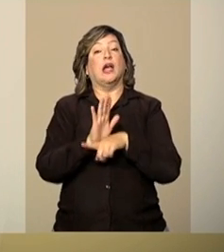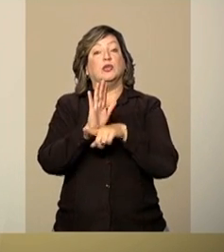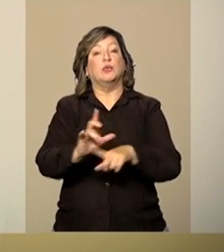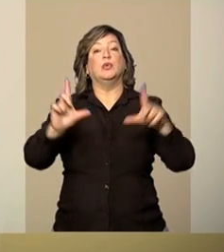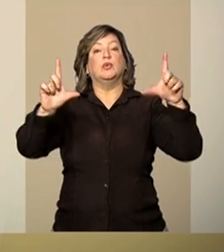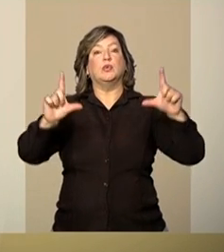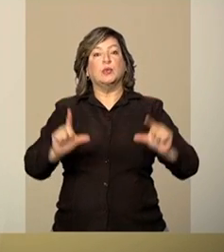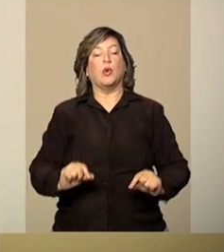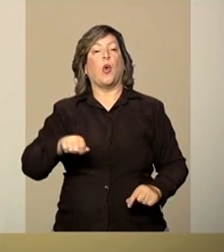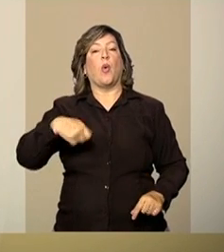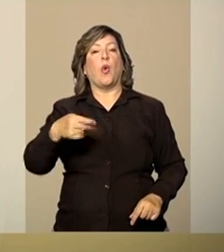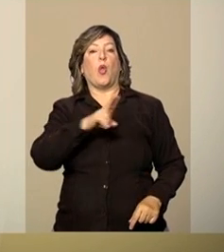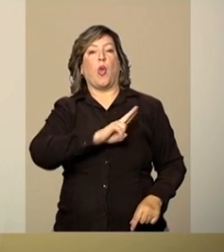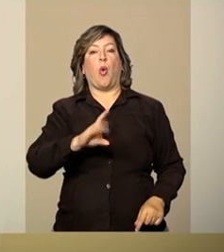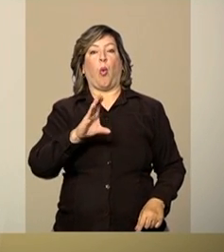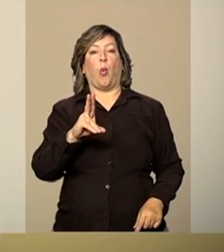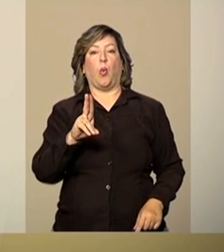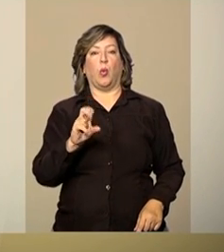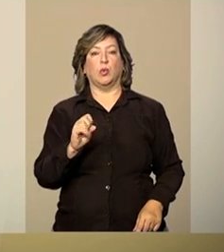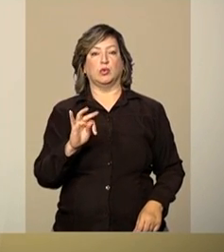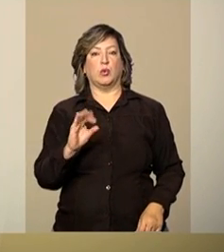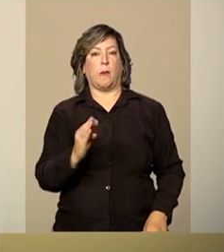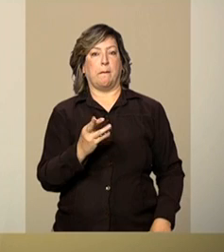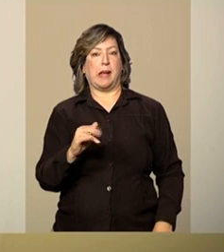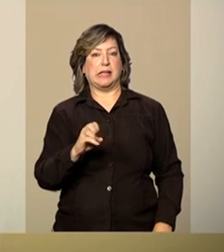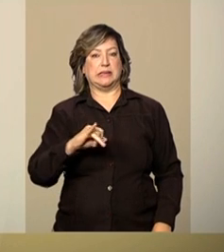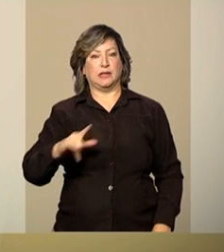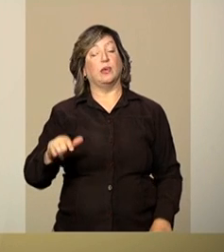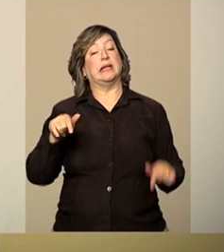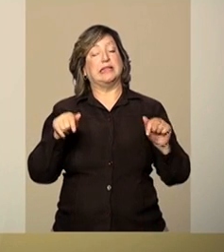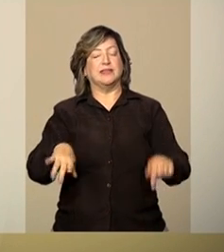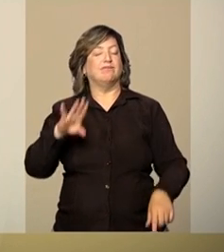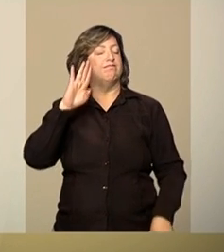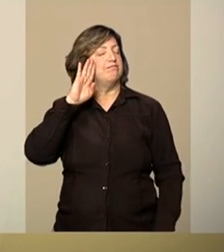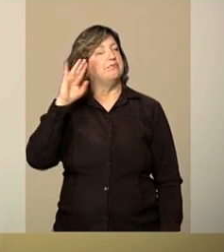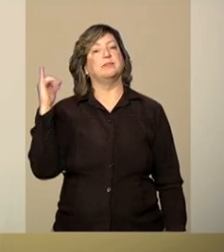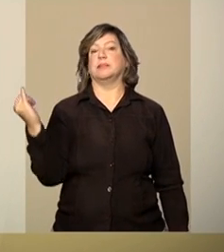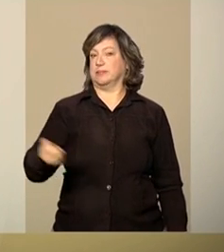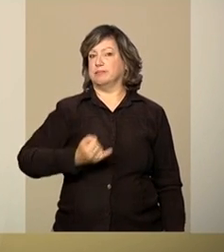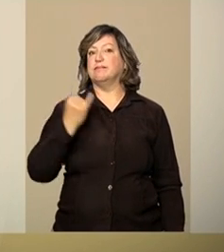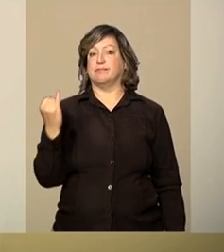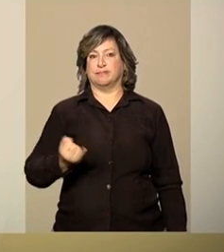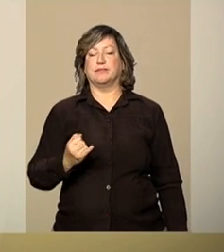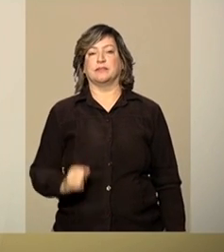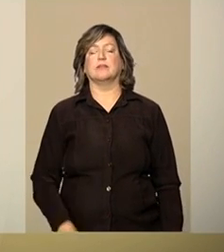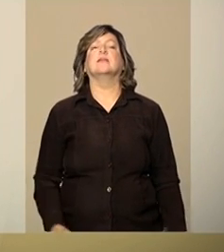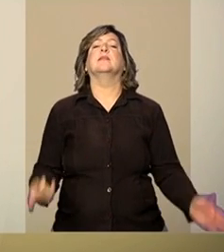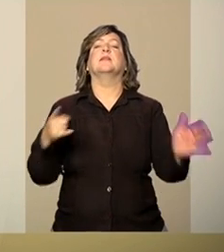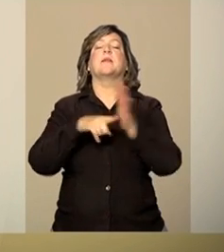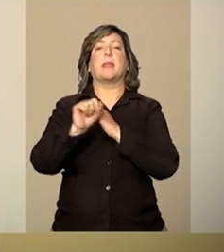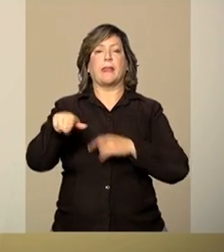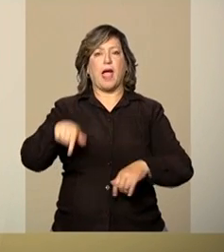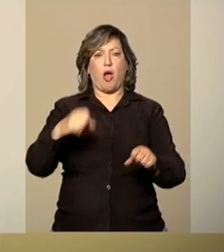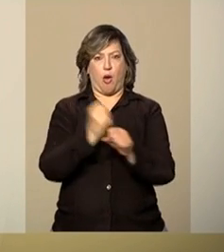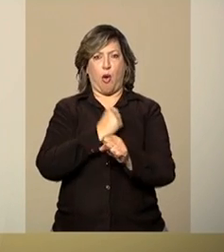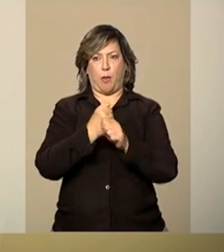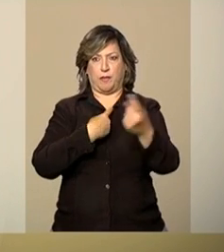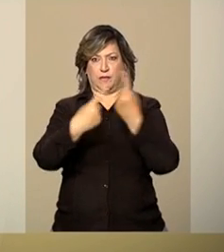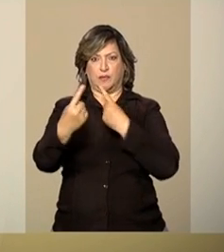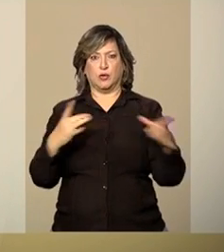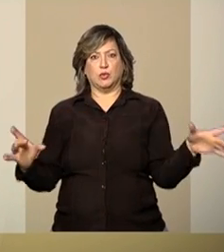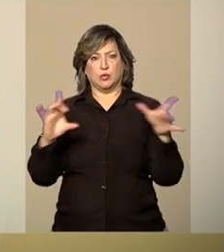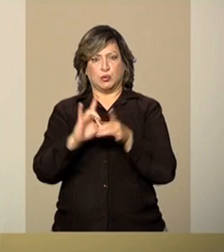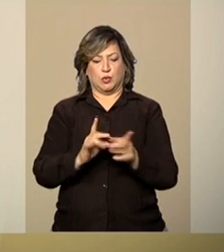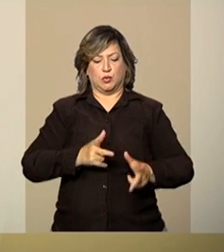diminuir o chamado custo Brasil e isso Luciano é fundamental essas obras nas rodovias vão se integrar as